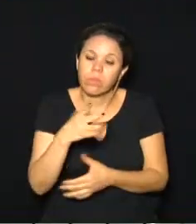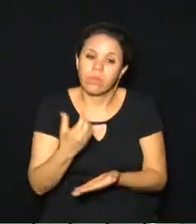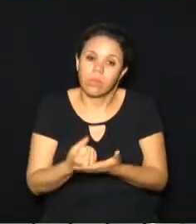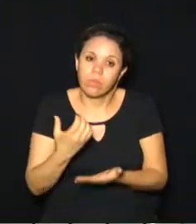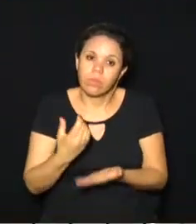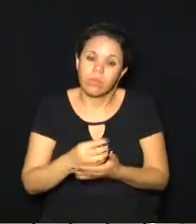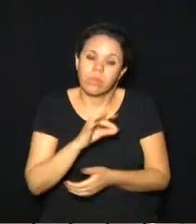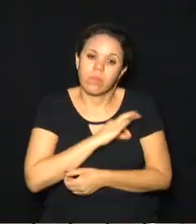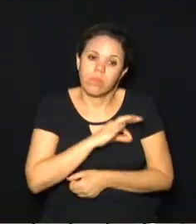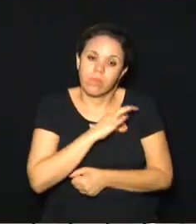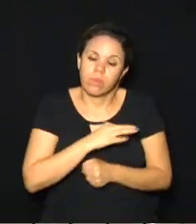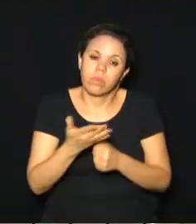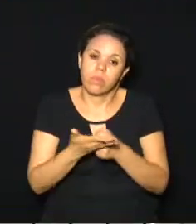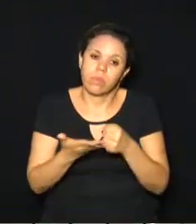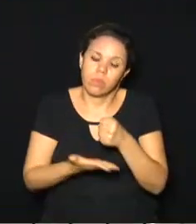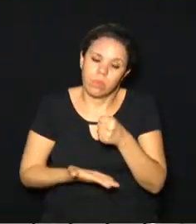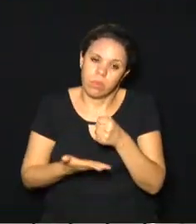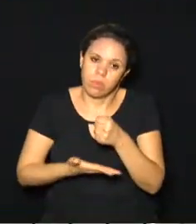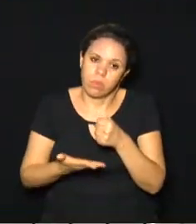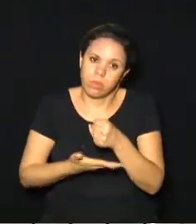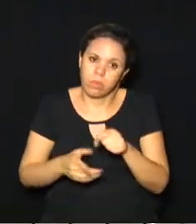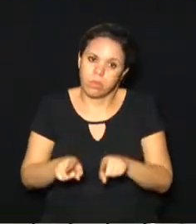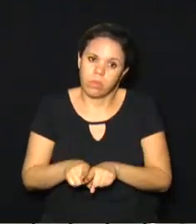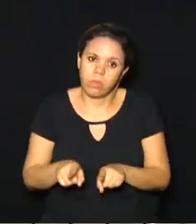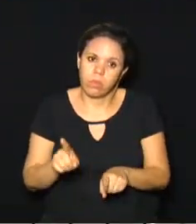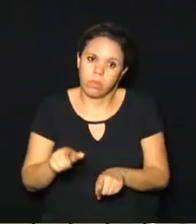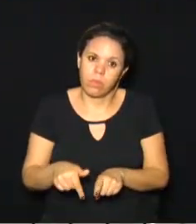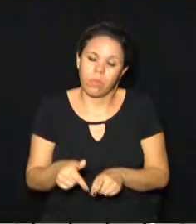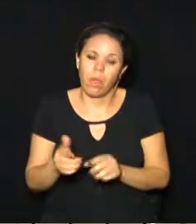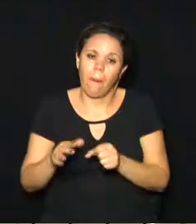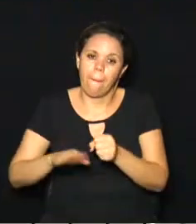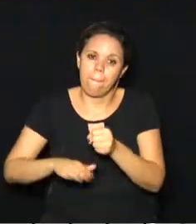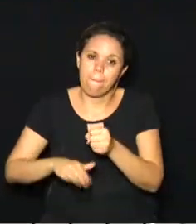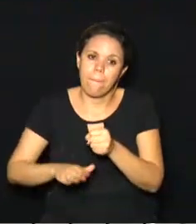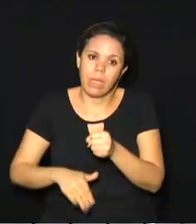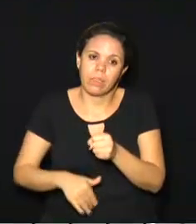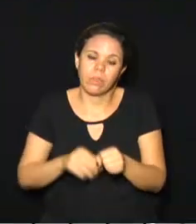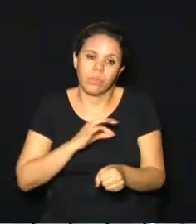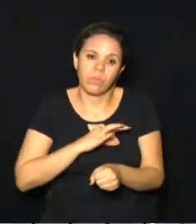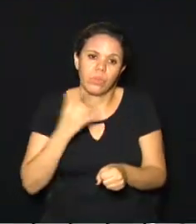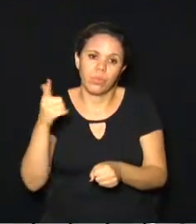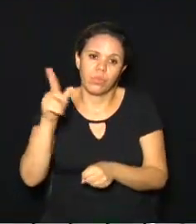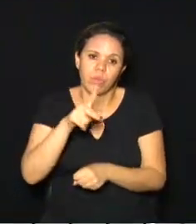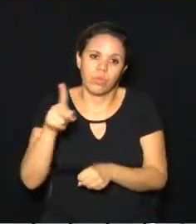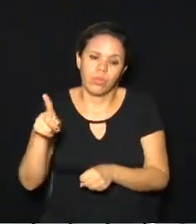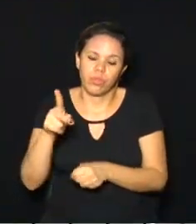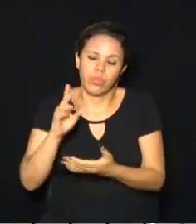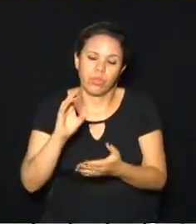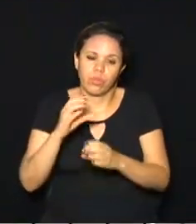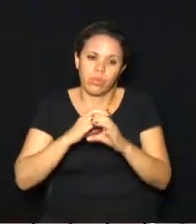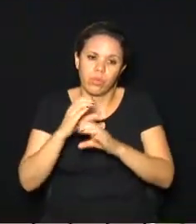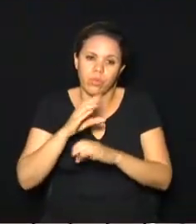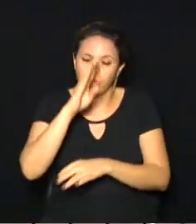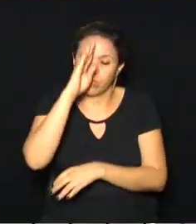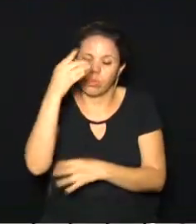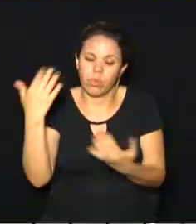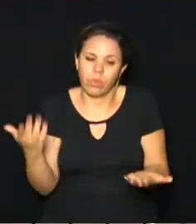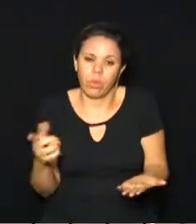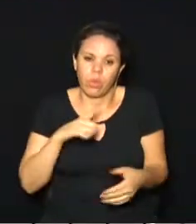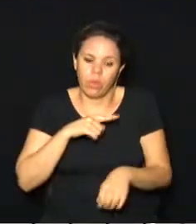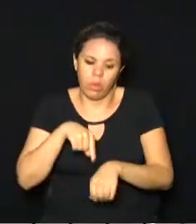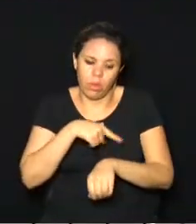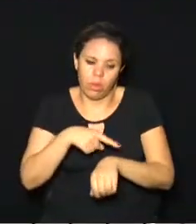um salário base que é muito abaixo, por exemplo, do salário do professor titular, e que tem nessas